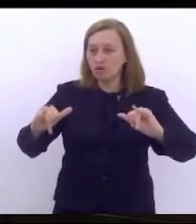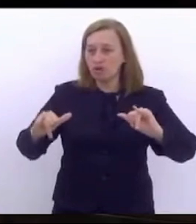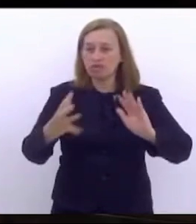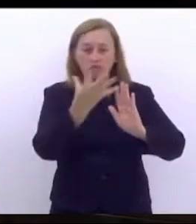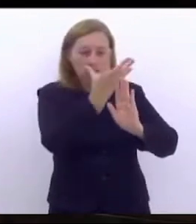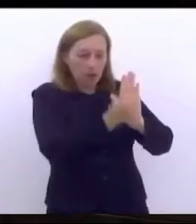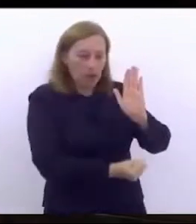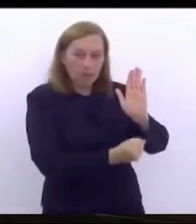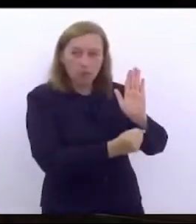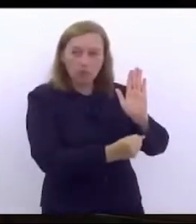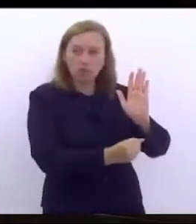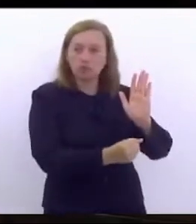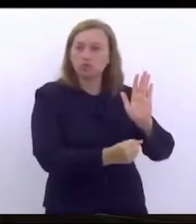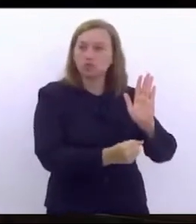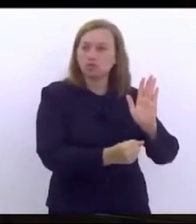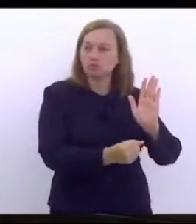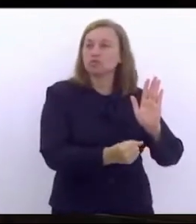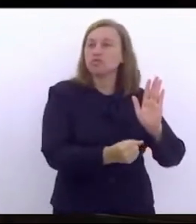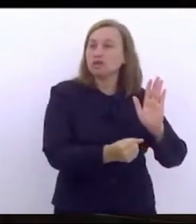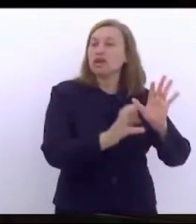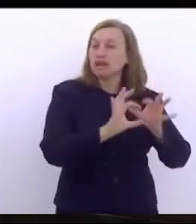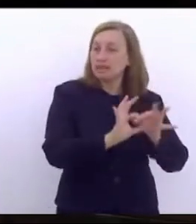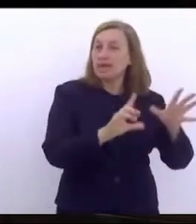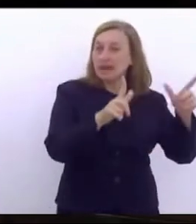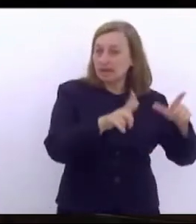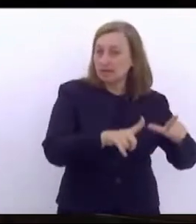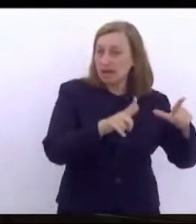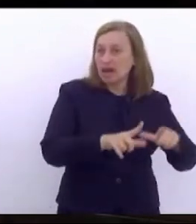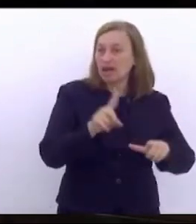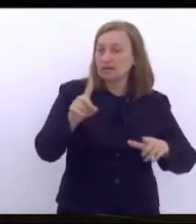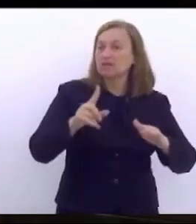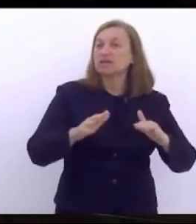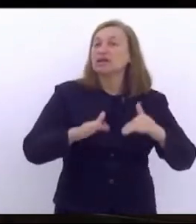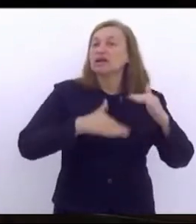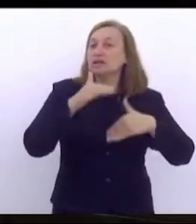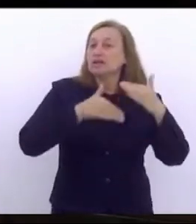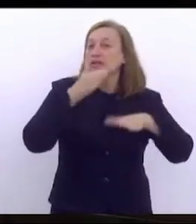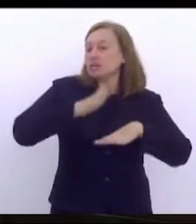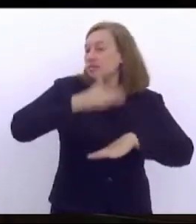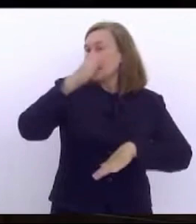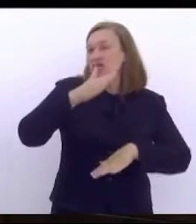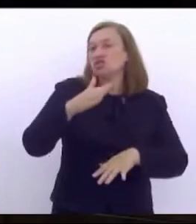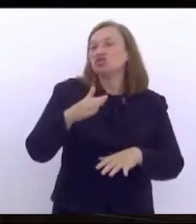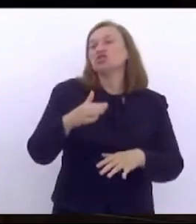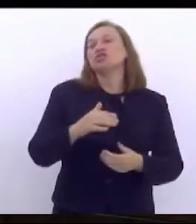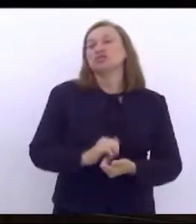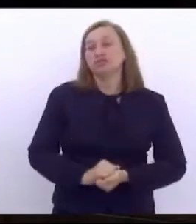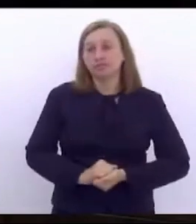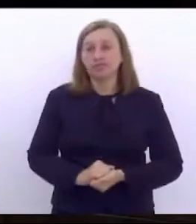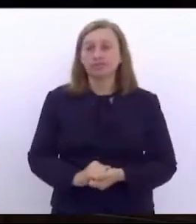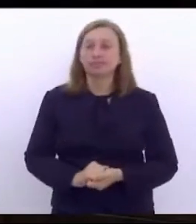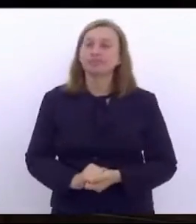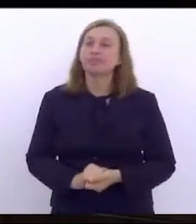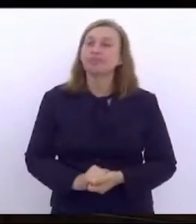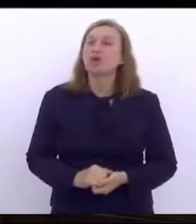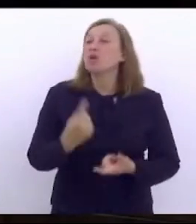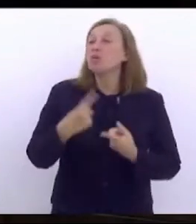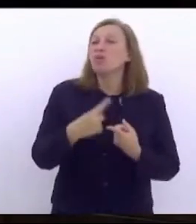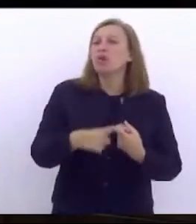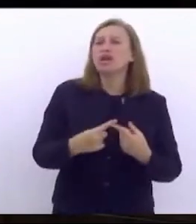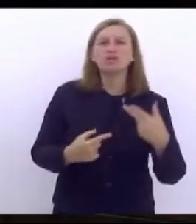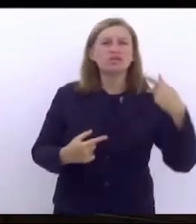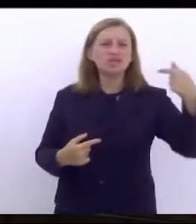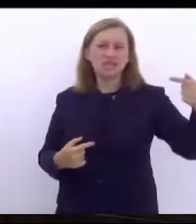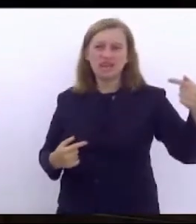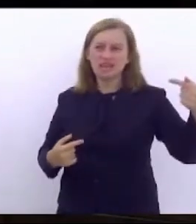foi legalizado também há décadas. Países envolvidos, os mais envolvidos do mundo, né? Por que 7 dos